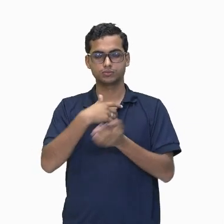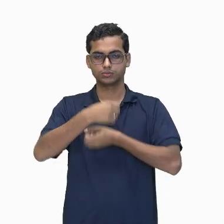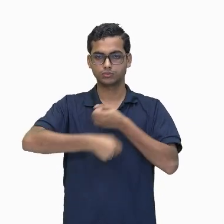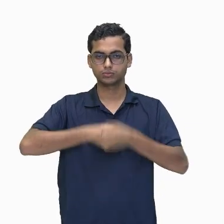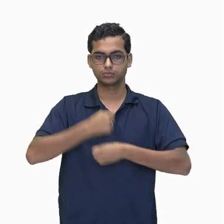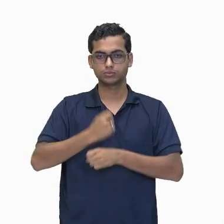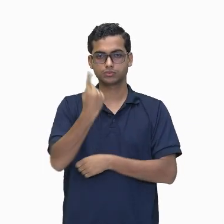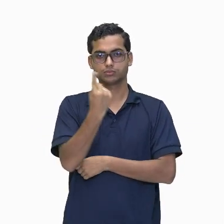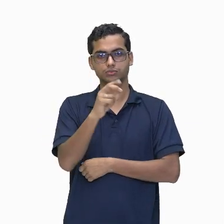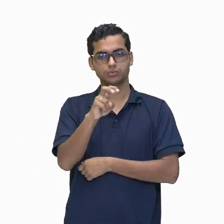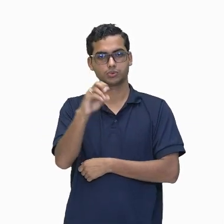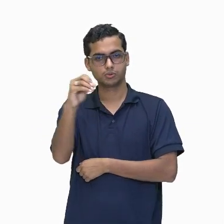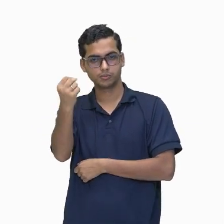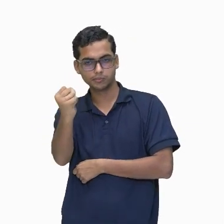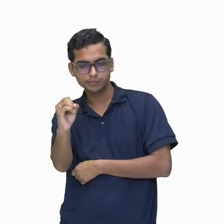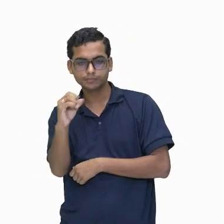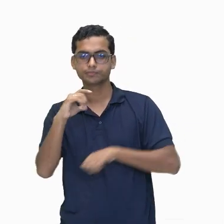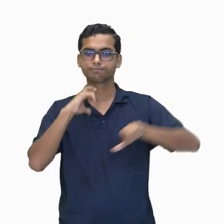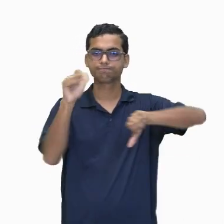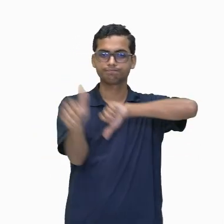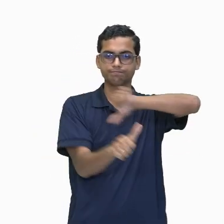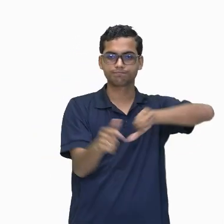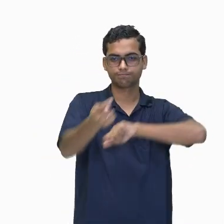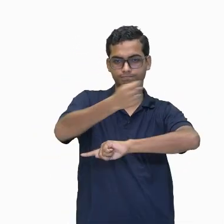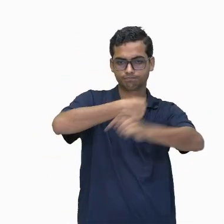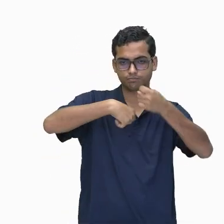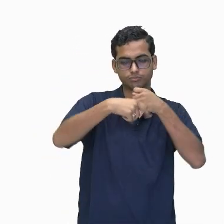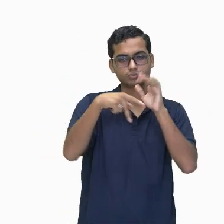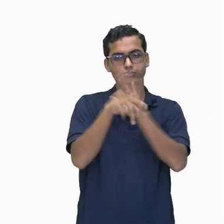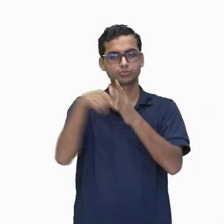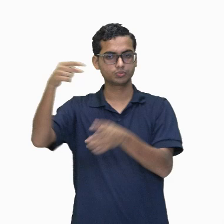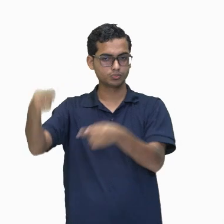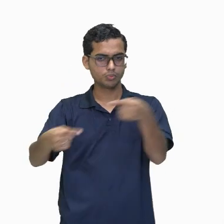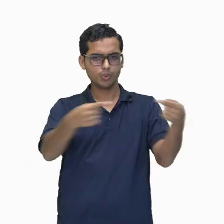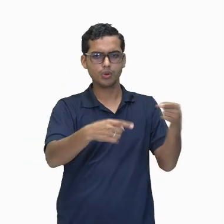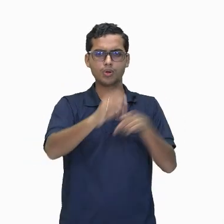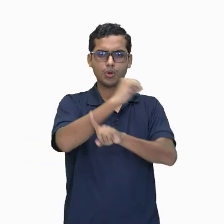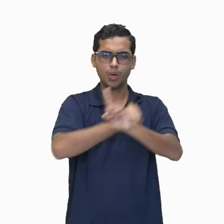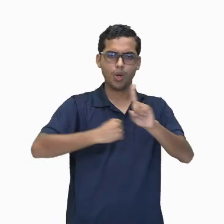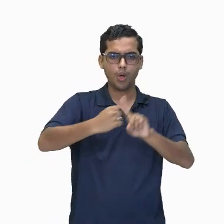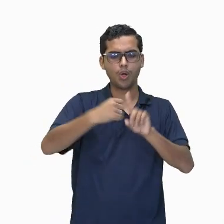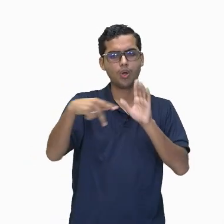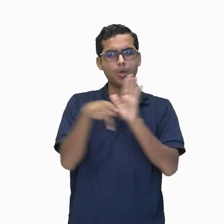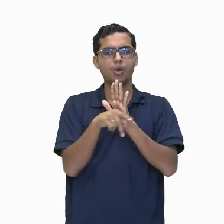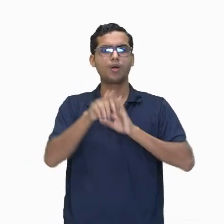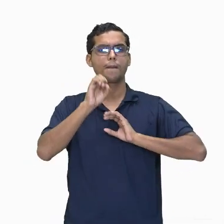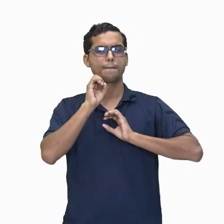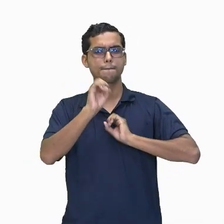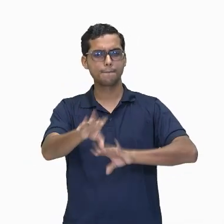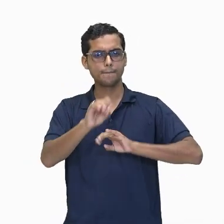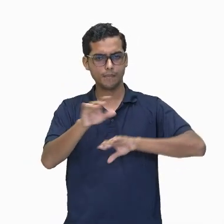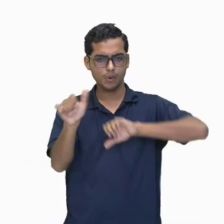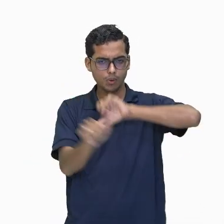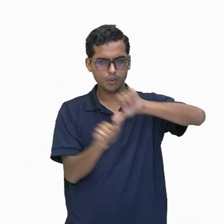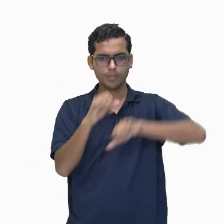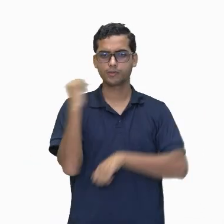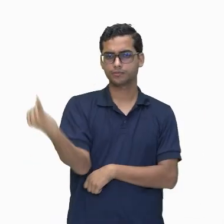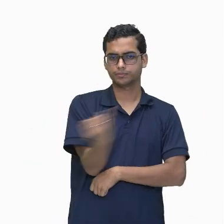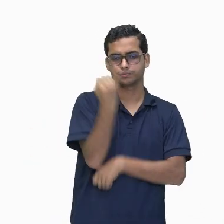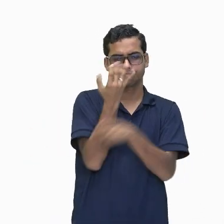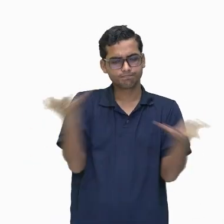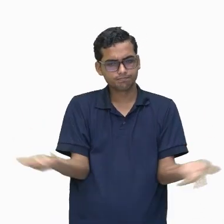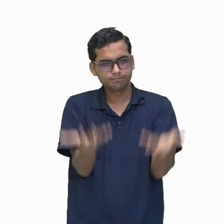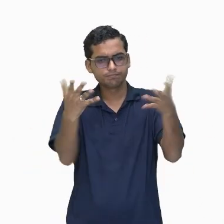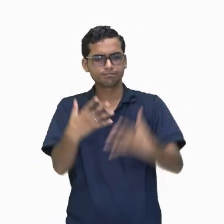da reestruturação econômica, política e social, as reformas no campo da educação foram essenciais para